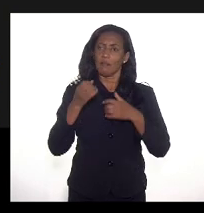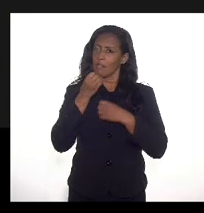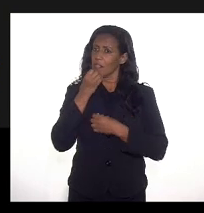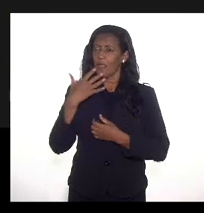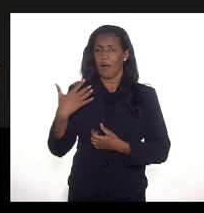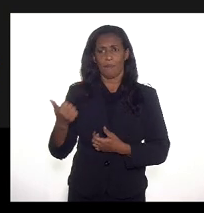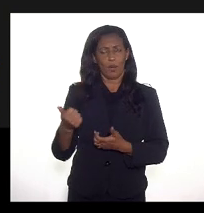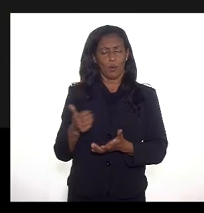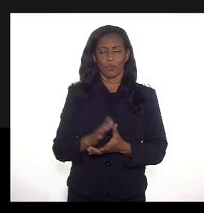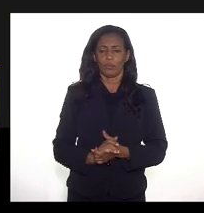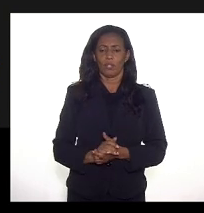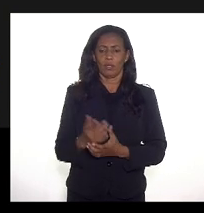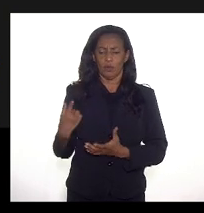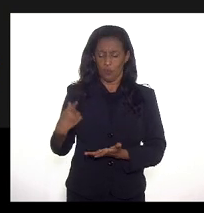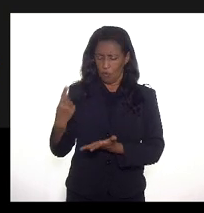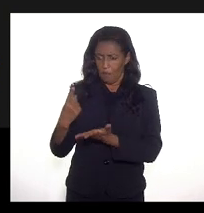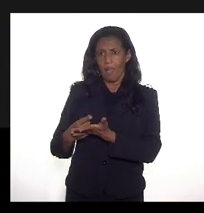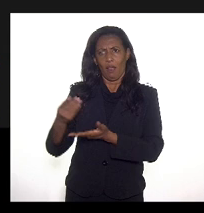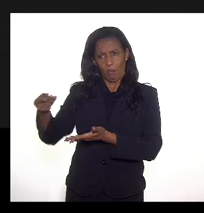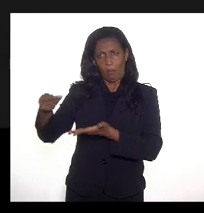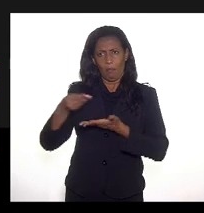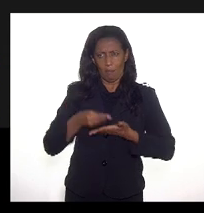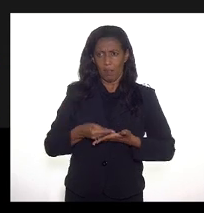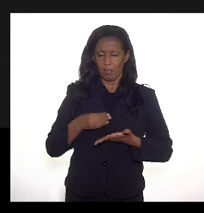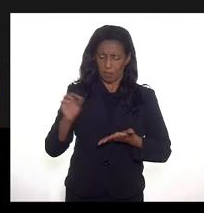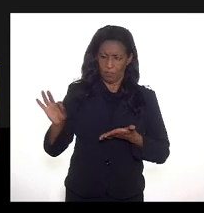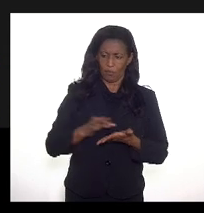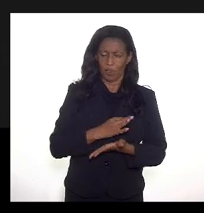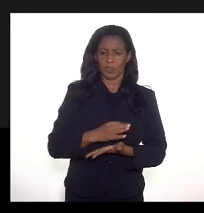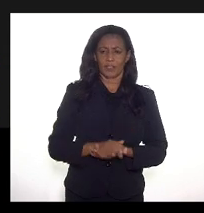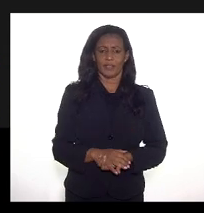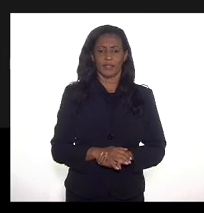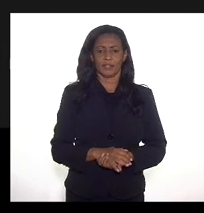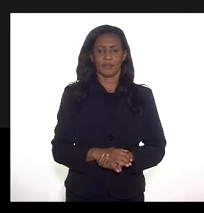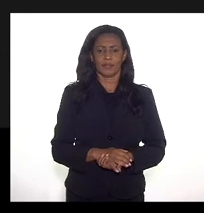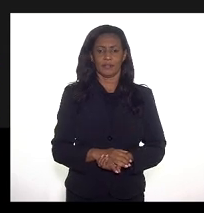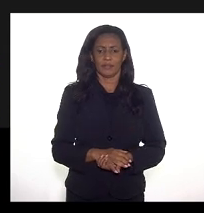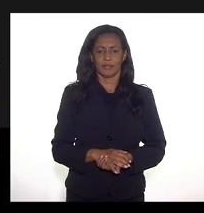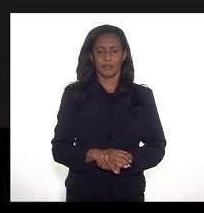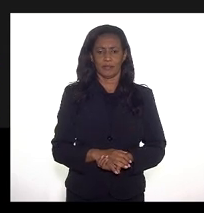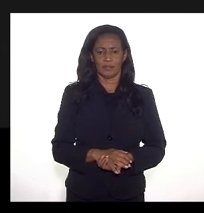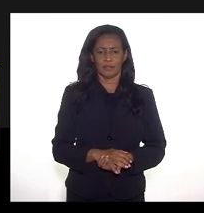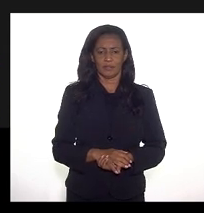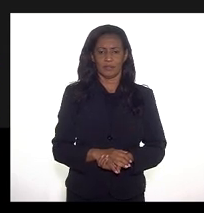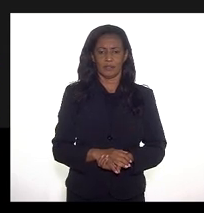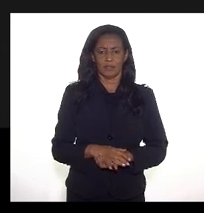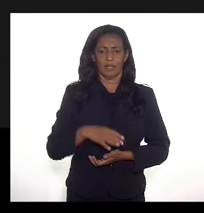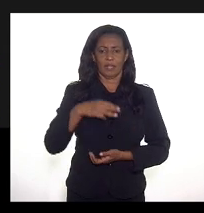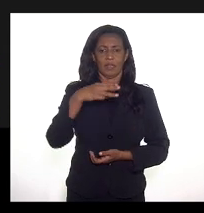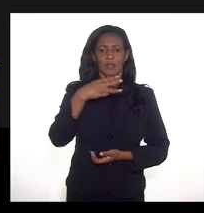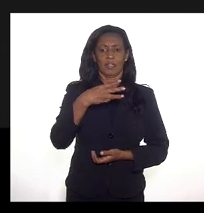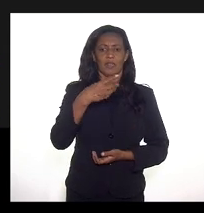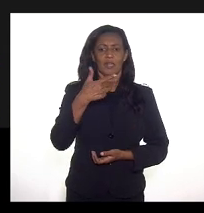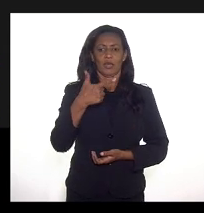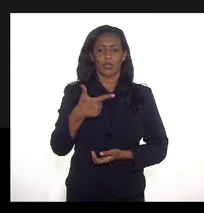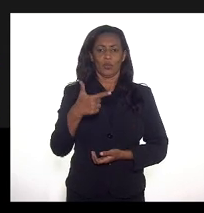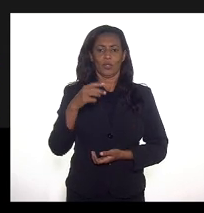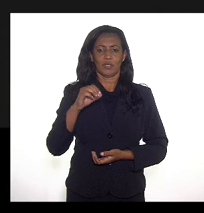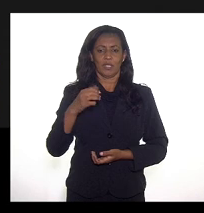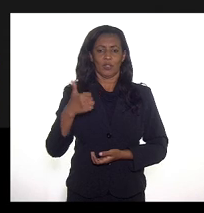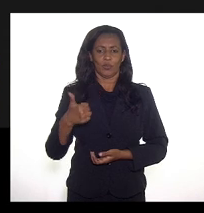manda para o Marquinhos aqui na mesa que a gente assina antes de sair aqui. É o 39... Tá 3901 de 21,